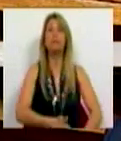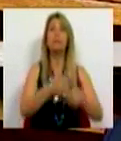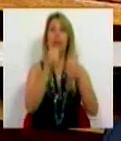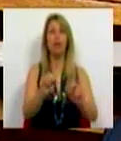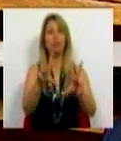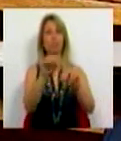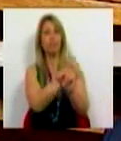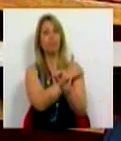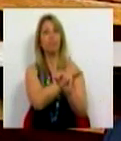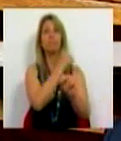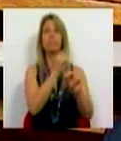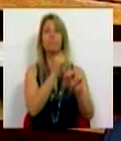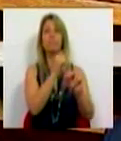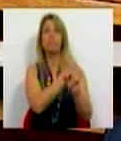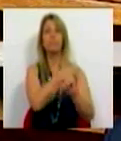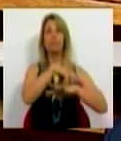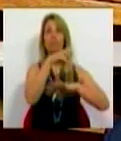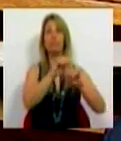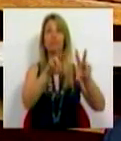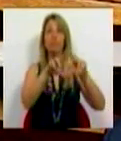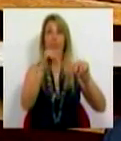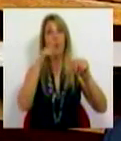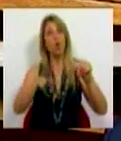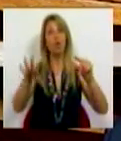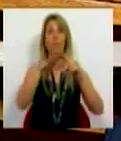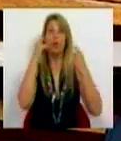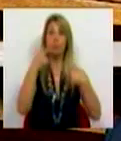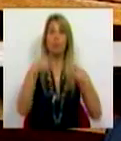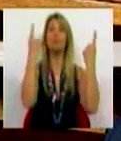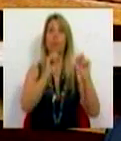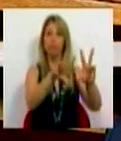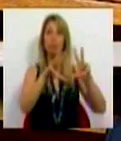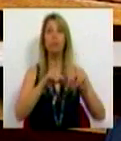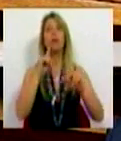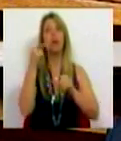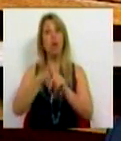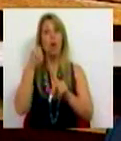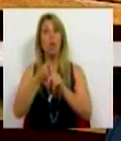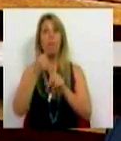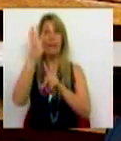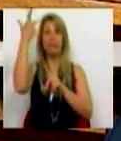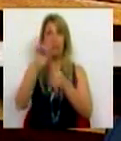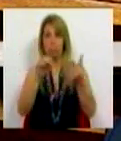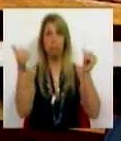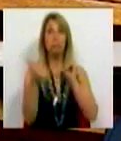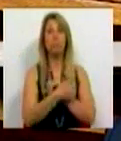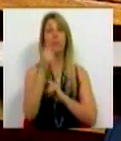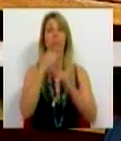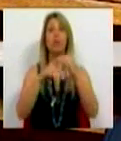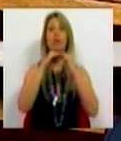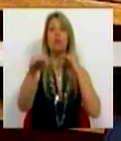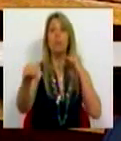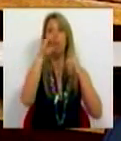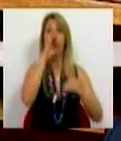urbana e requalificação dos espaços públicos, no combate às alterações climáticas e na promoção da sustentabilidade